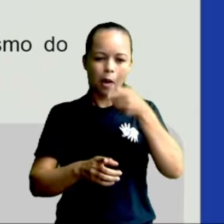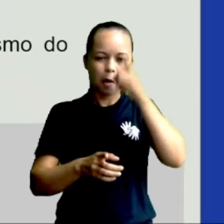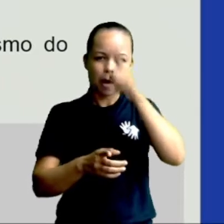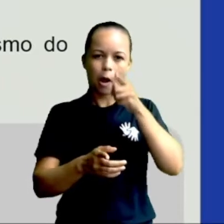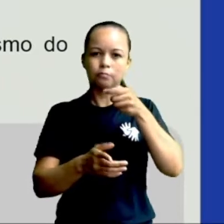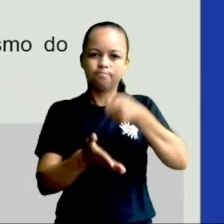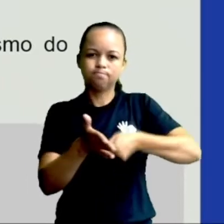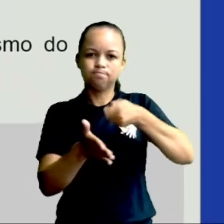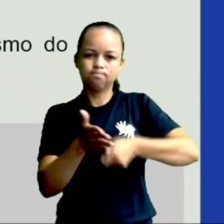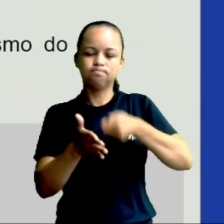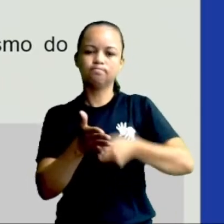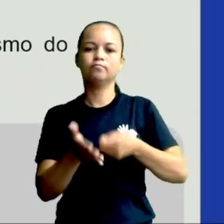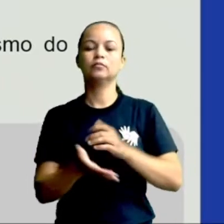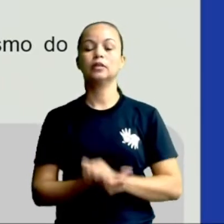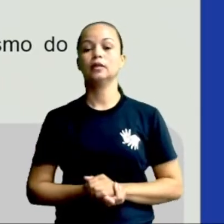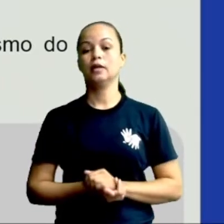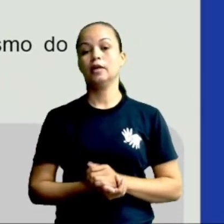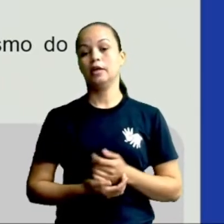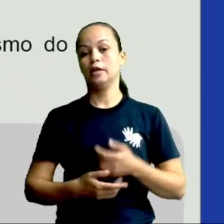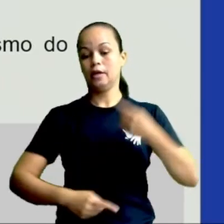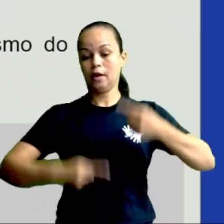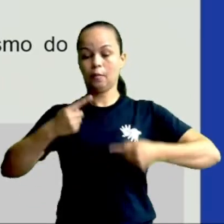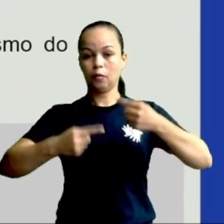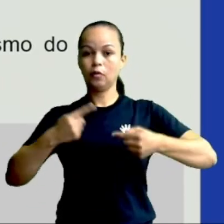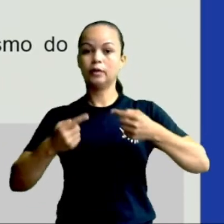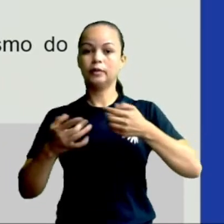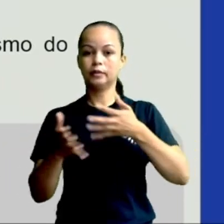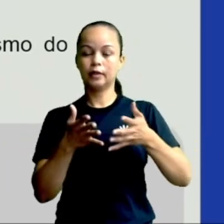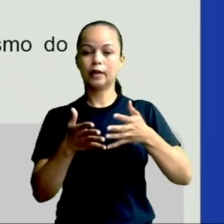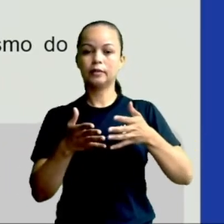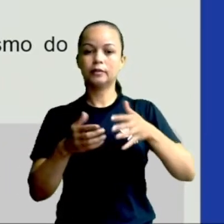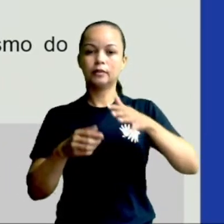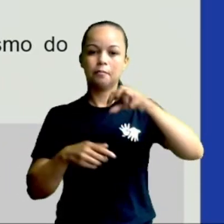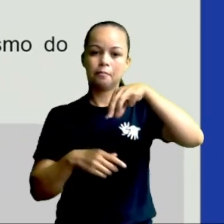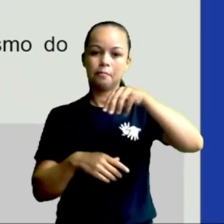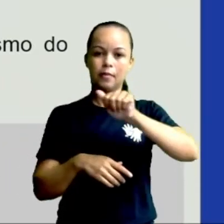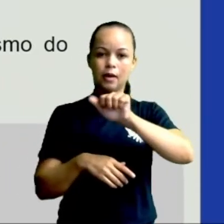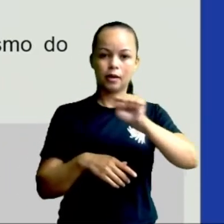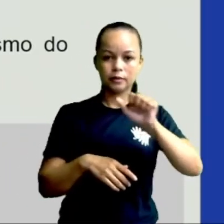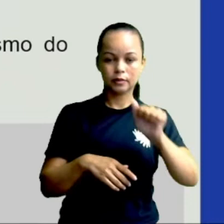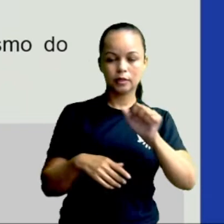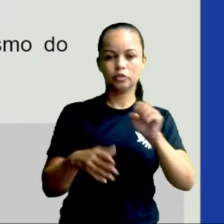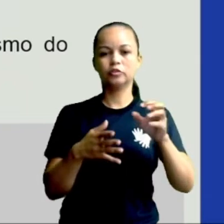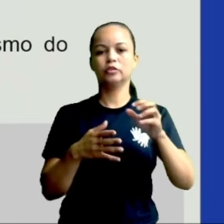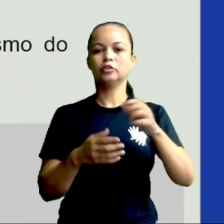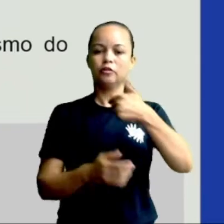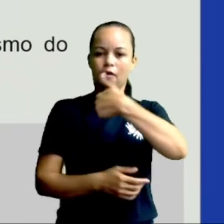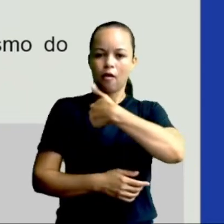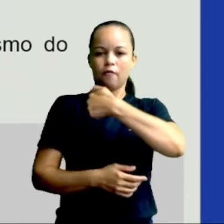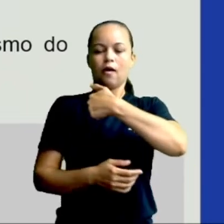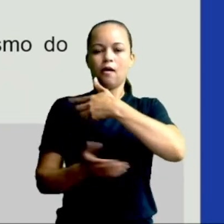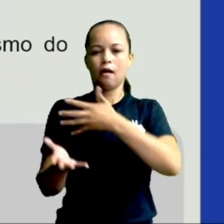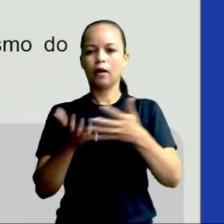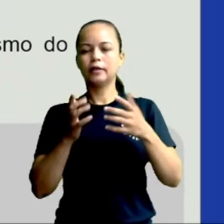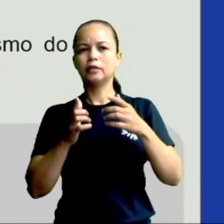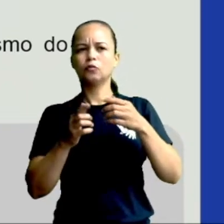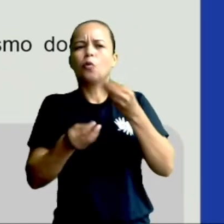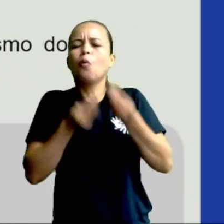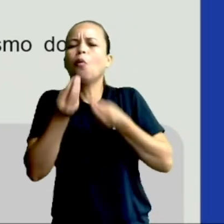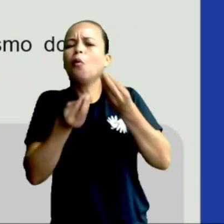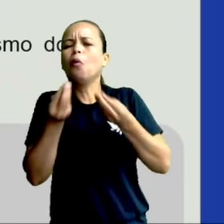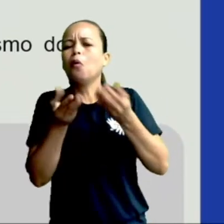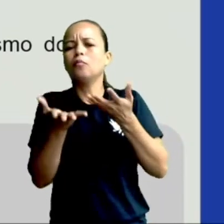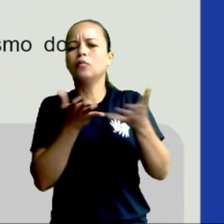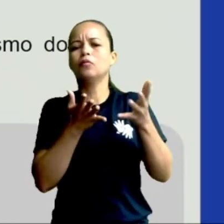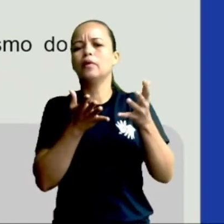autoritária, né? E a política de massas de Vargas. Então, na verdade, era uma contradição. Então, de que forma também que